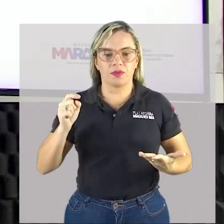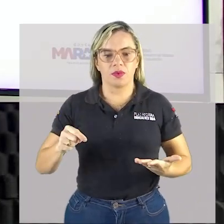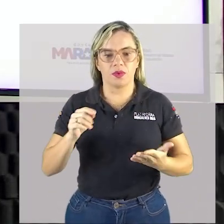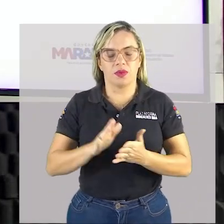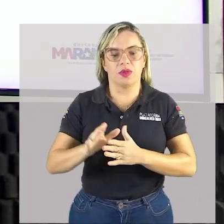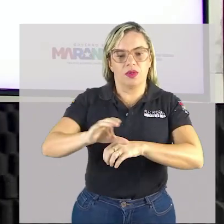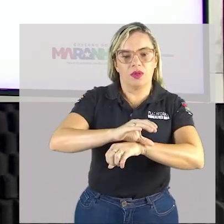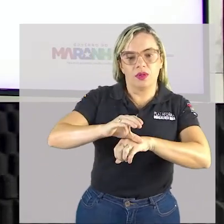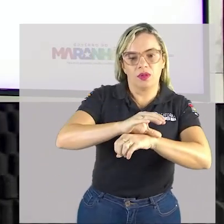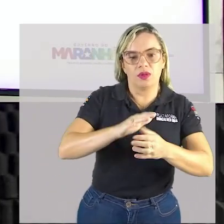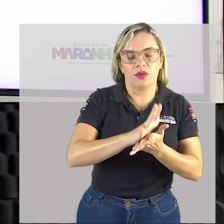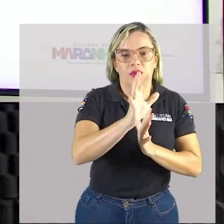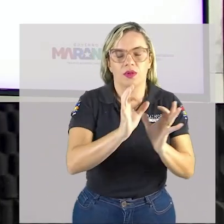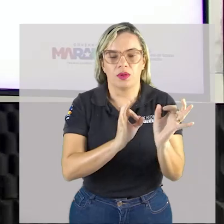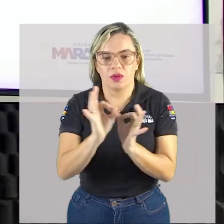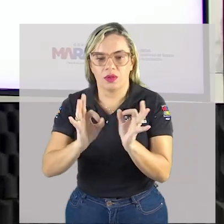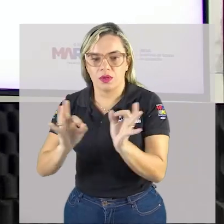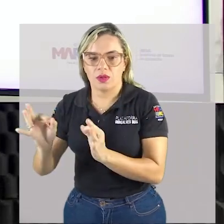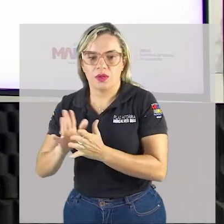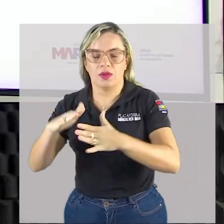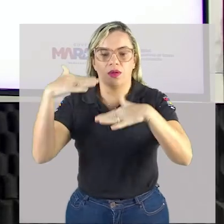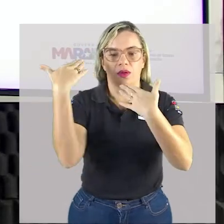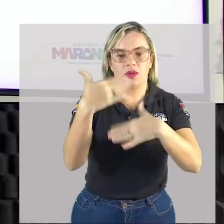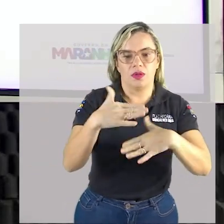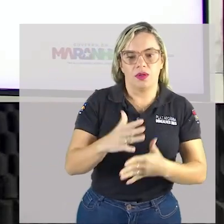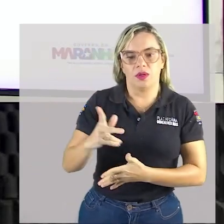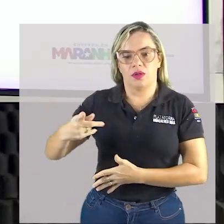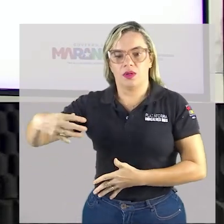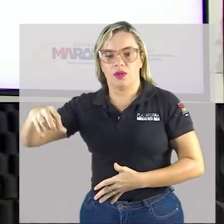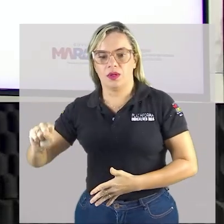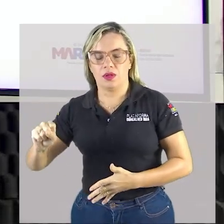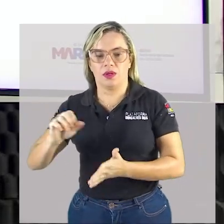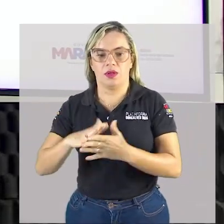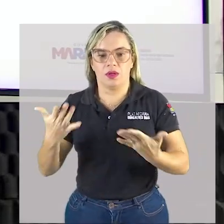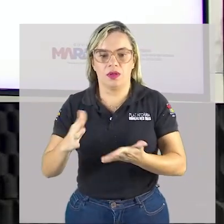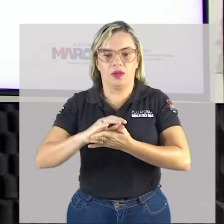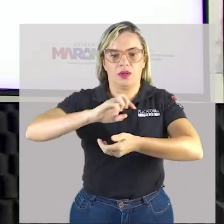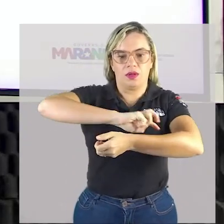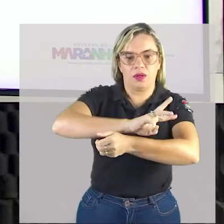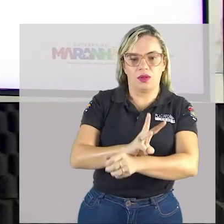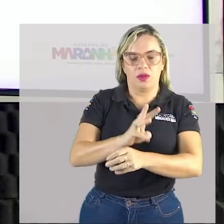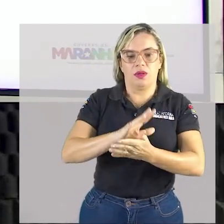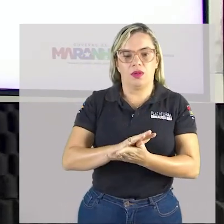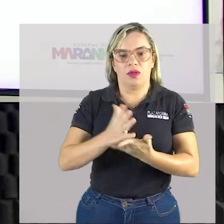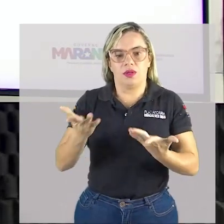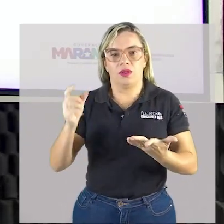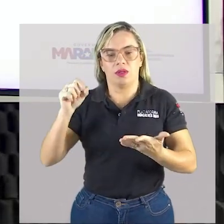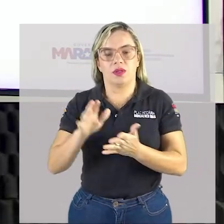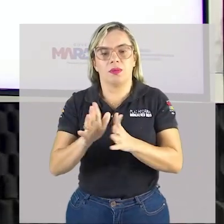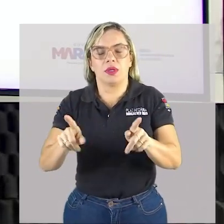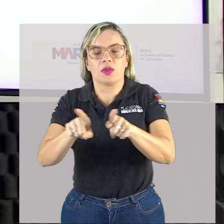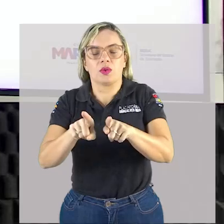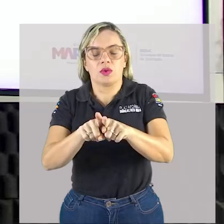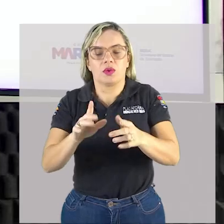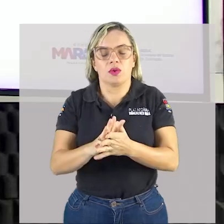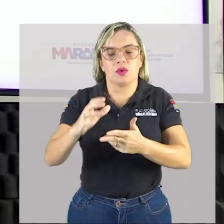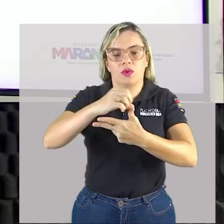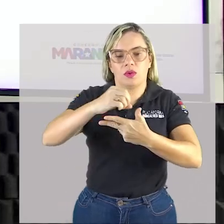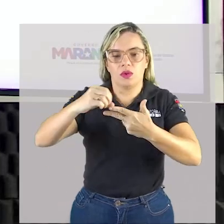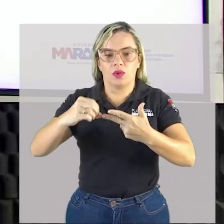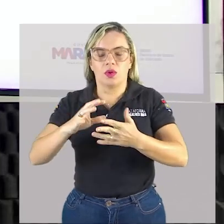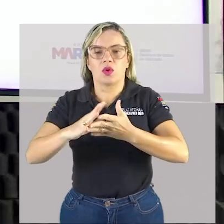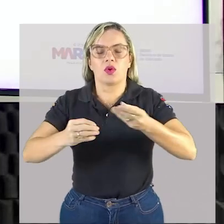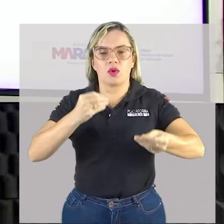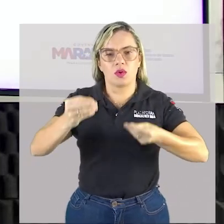Com esse cursinho preparatório aí para as provas do PAS, né, na UEMA, e para as provas do Enem. E aí,